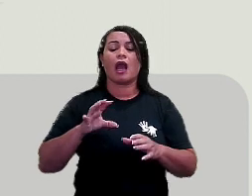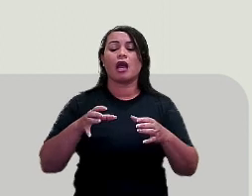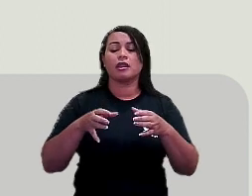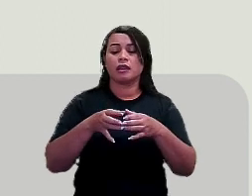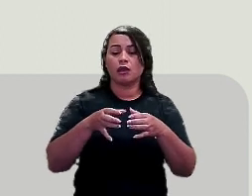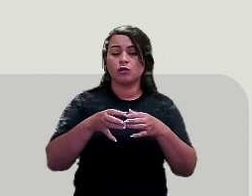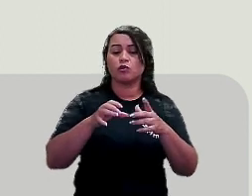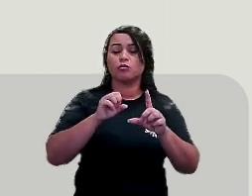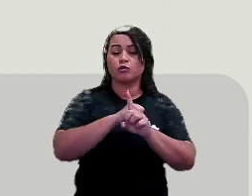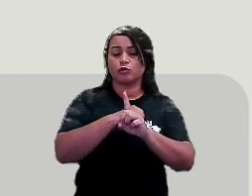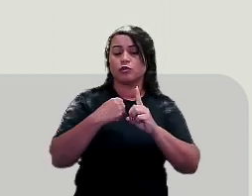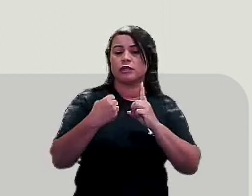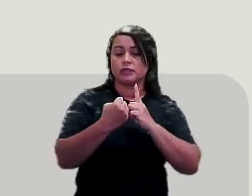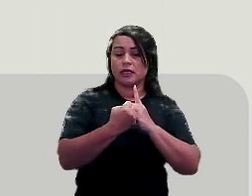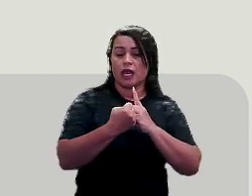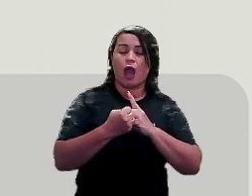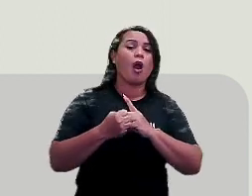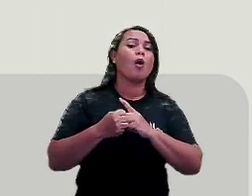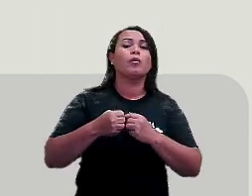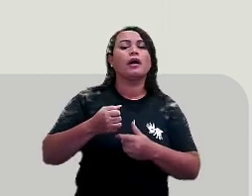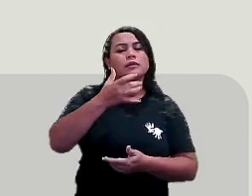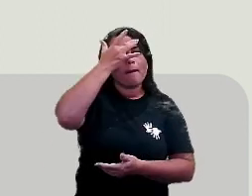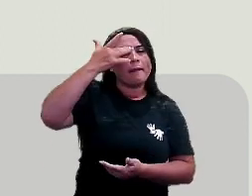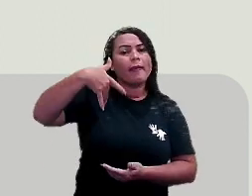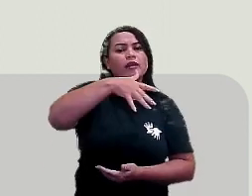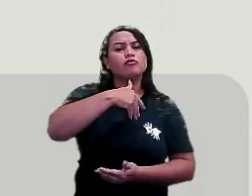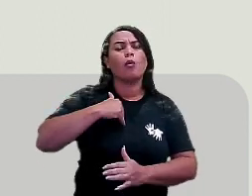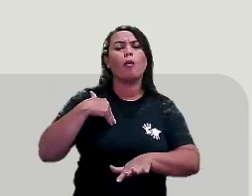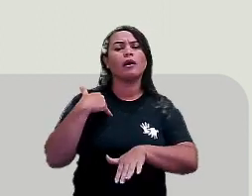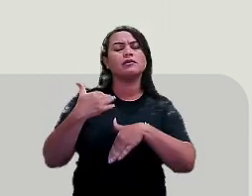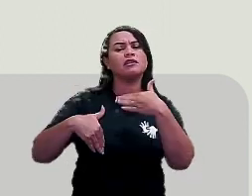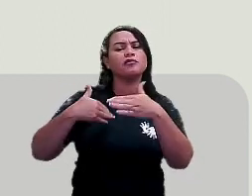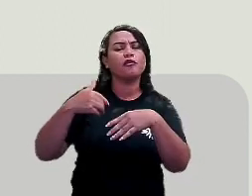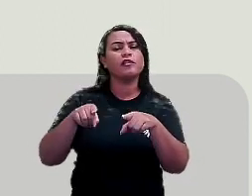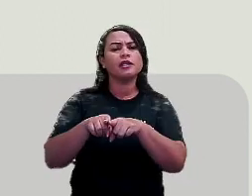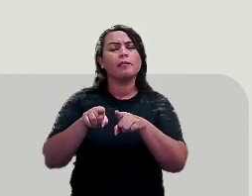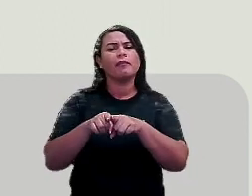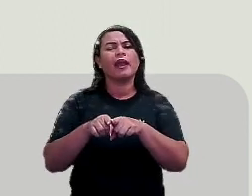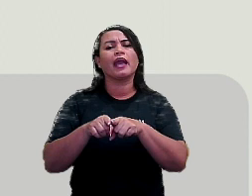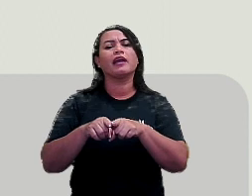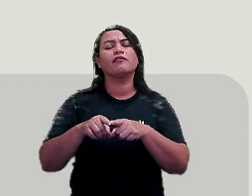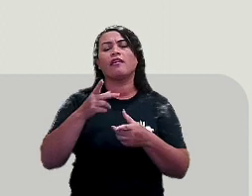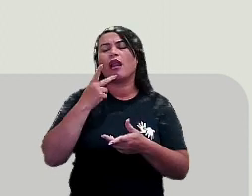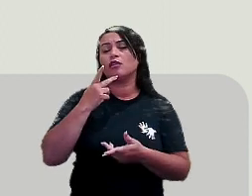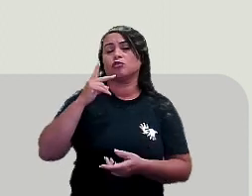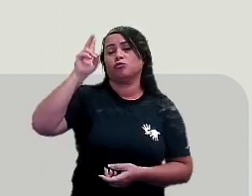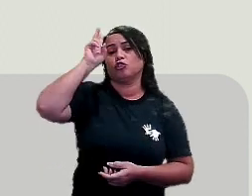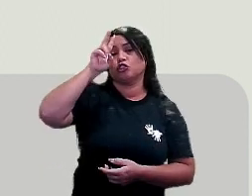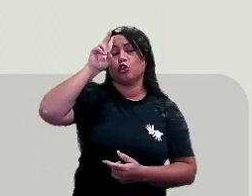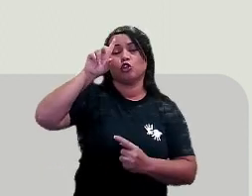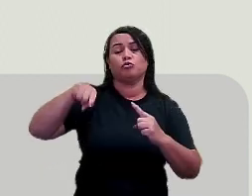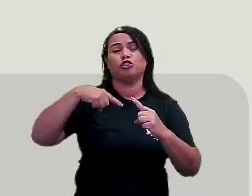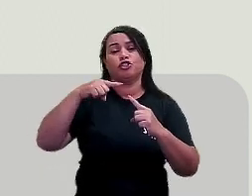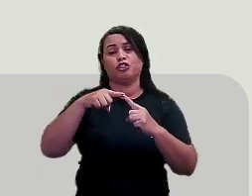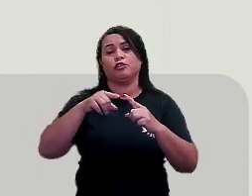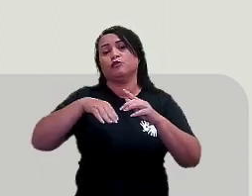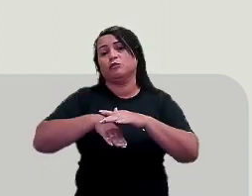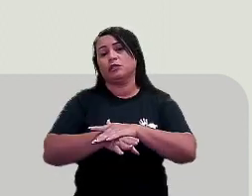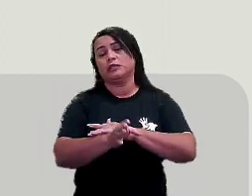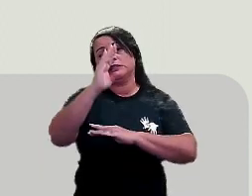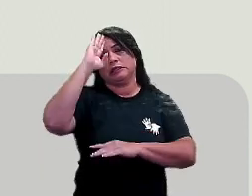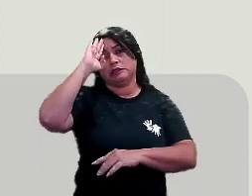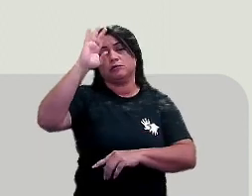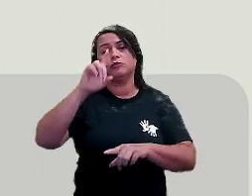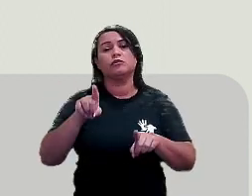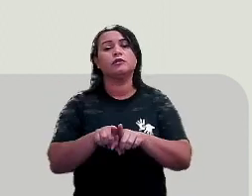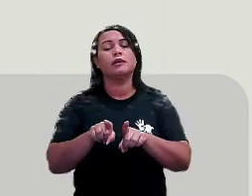desenvolvem uma relação de estabilidade. Para isso, dividem histórias, objetivos, princípios, tradições, símbolos